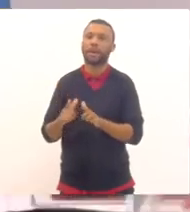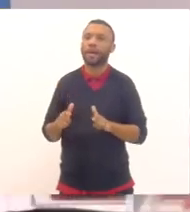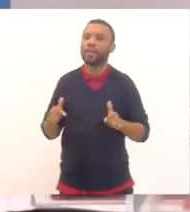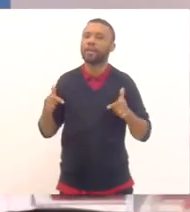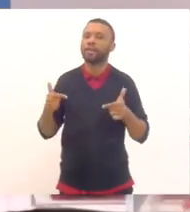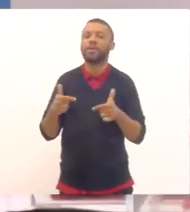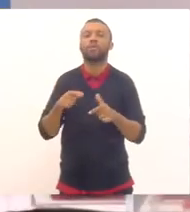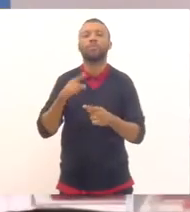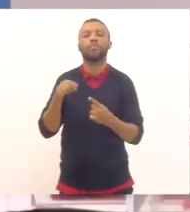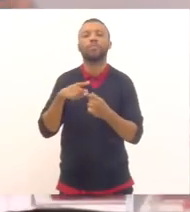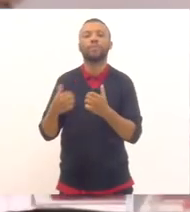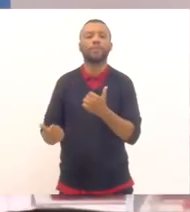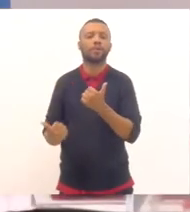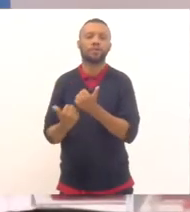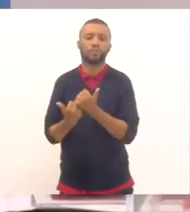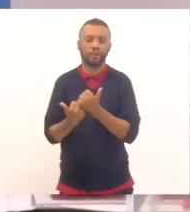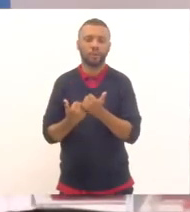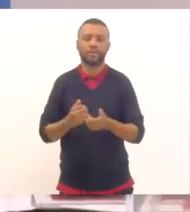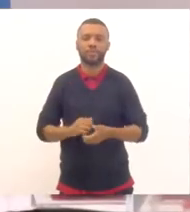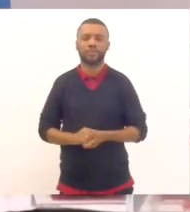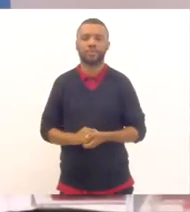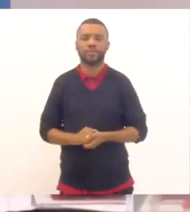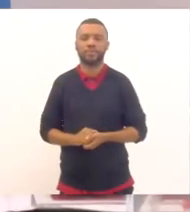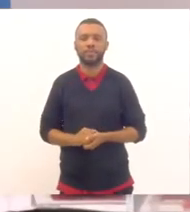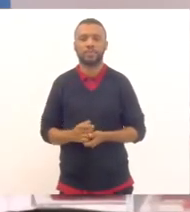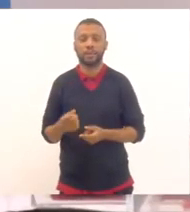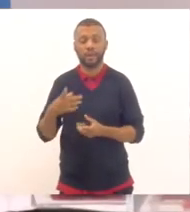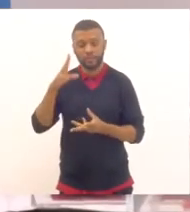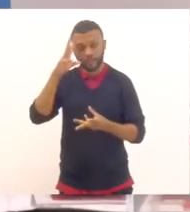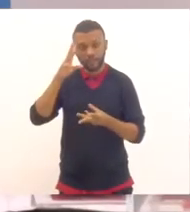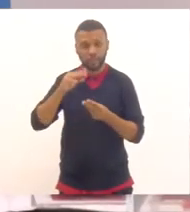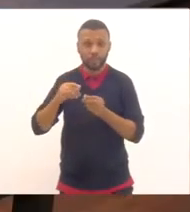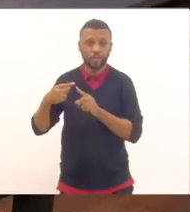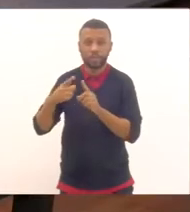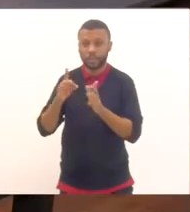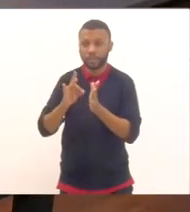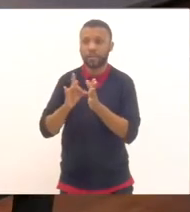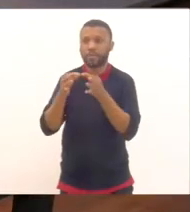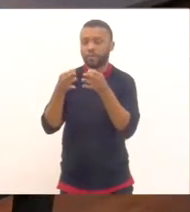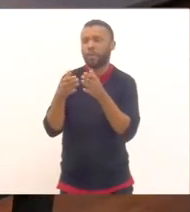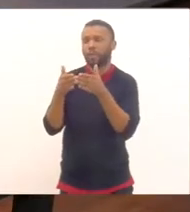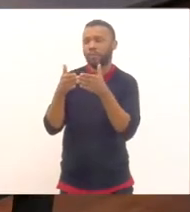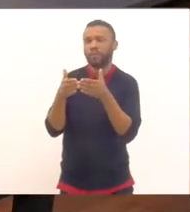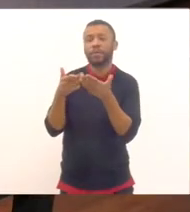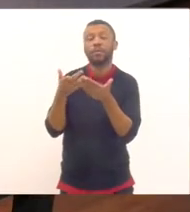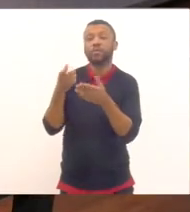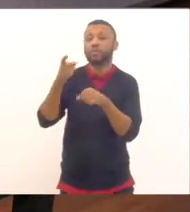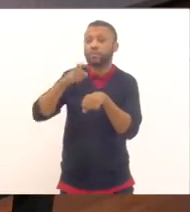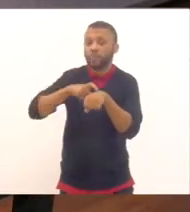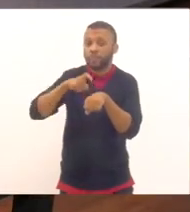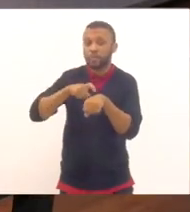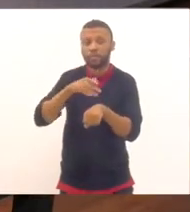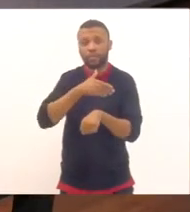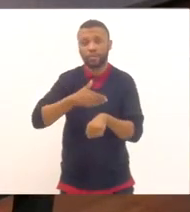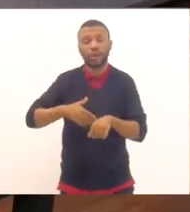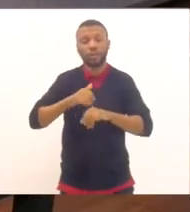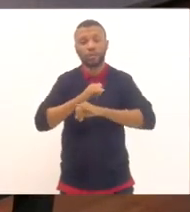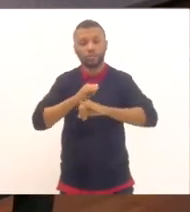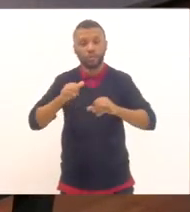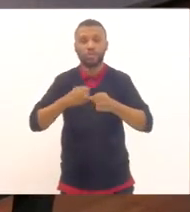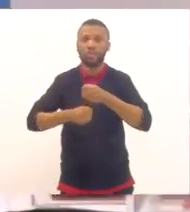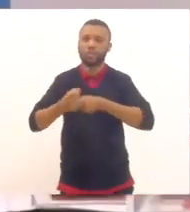suporte eu entendi é porque na verdade Marta me ajudem porque quando o governador anunciou em setembro do ano passado